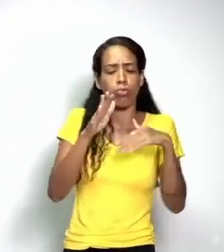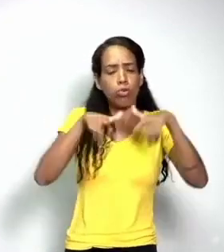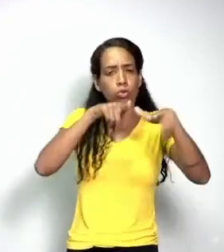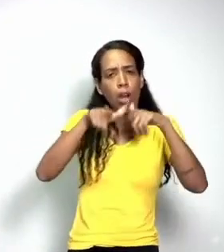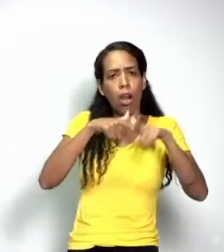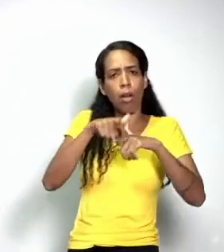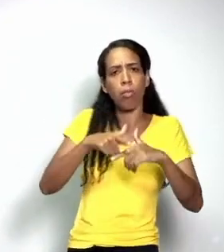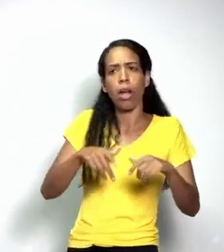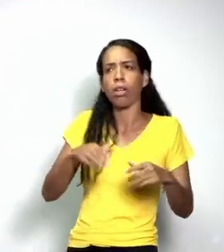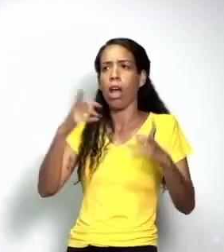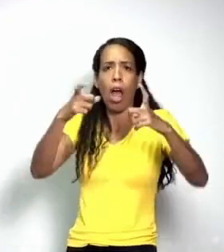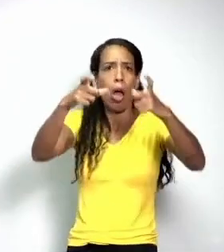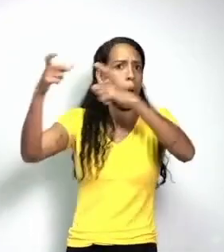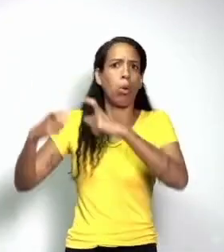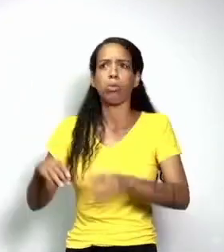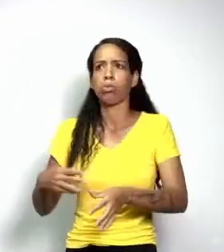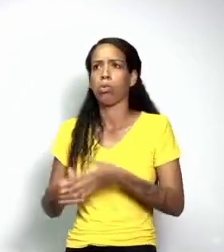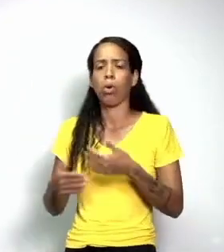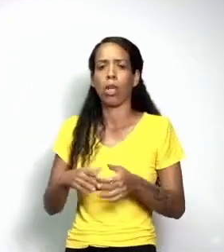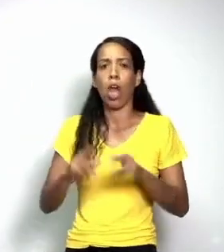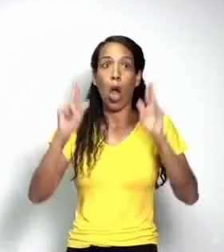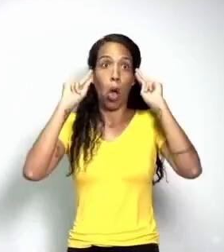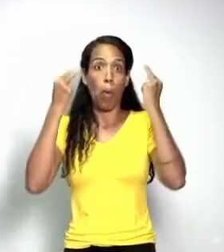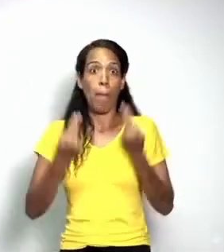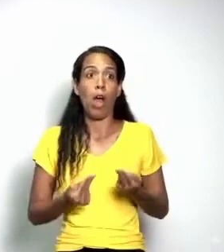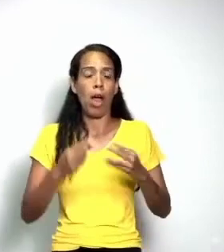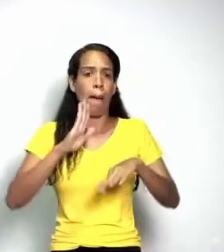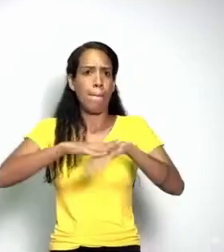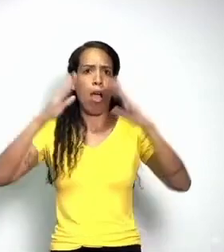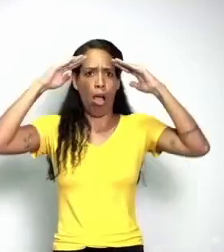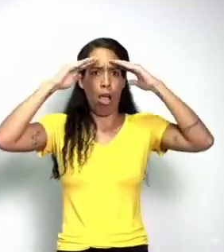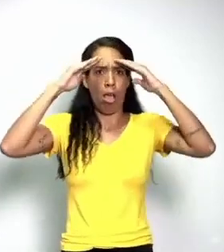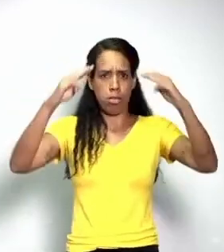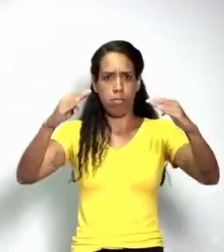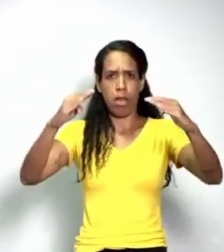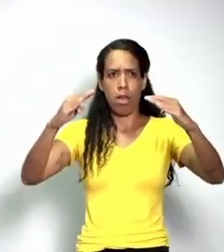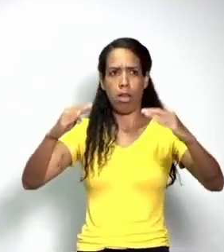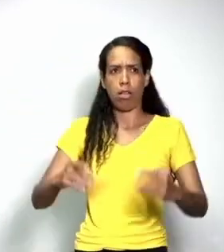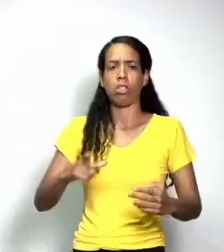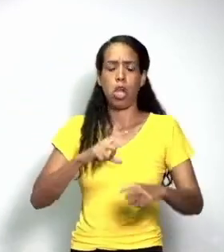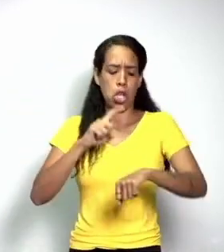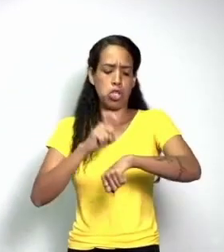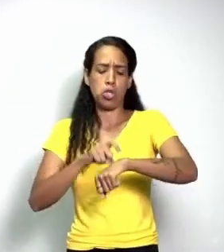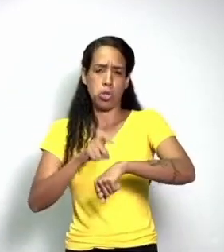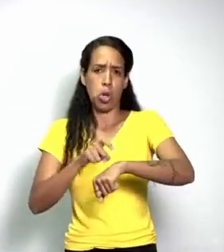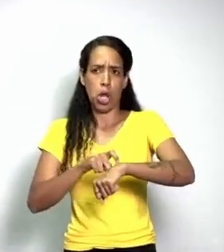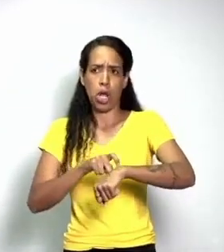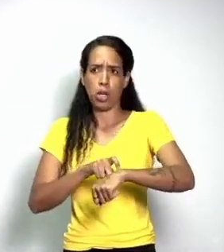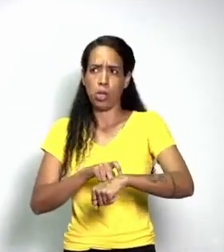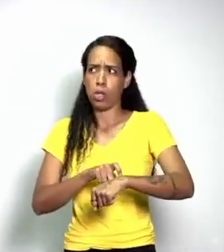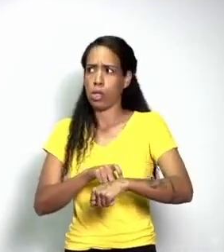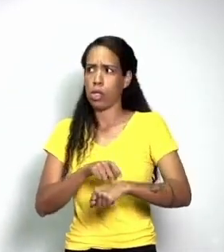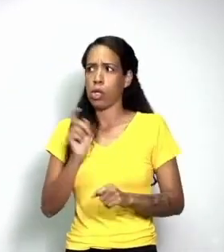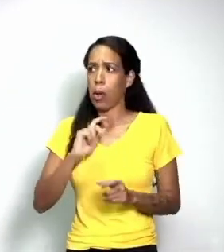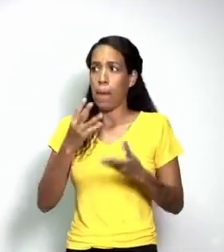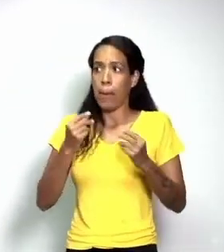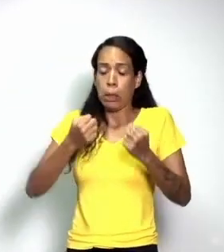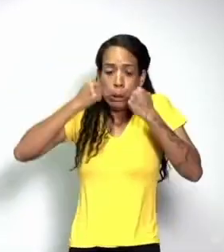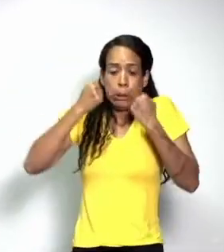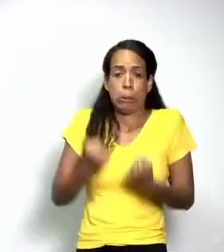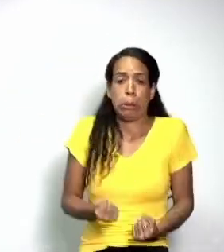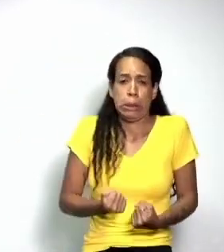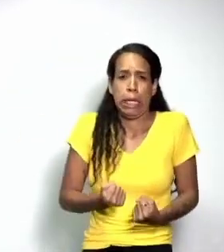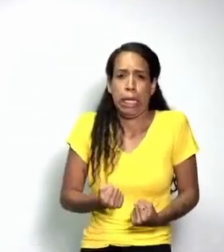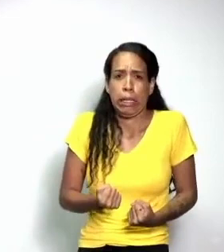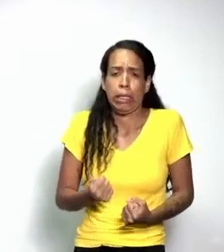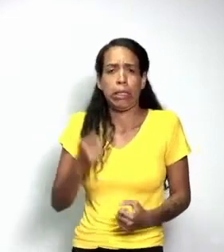sets que a gente tiver, sets mais humanos, mais respeitosos, né? Com cargas horárias que não sejam